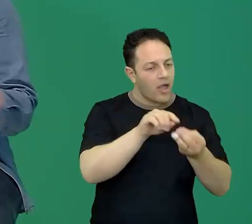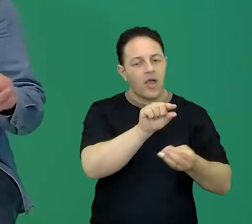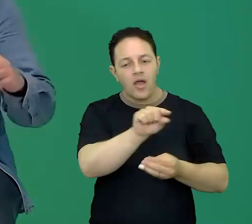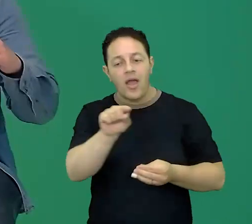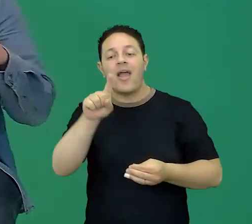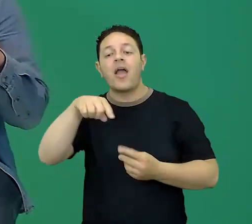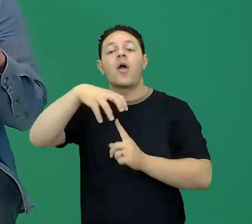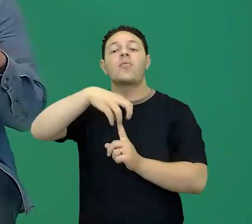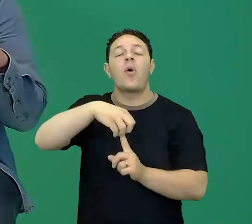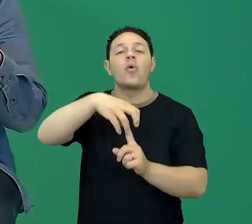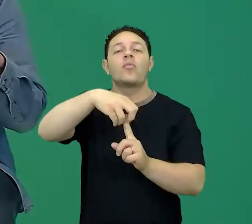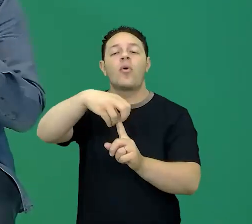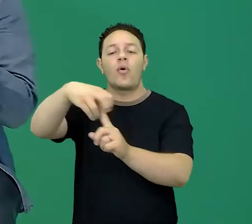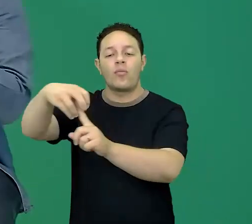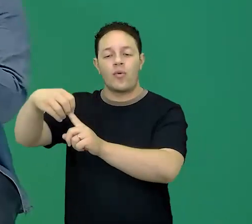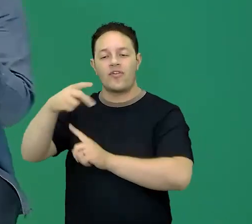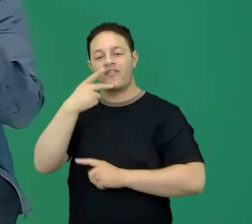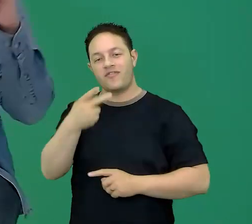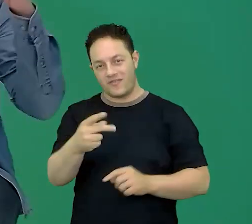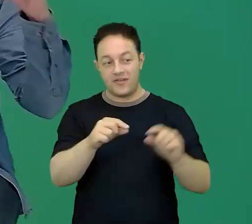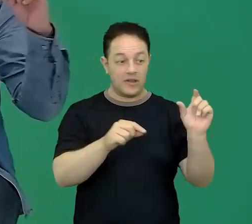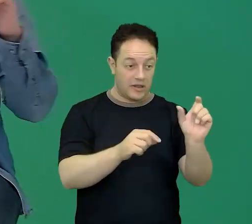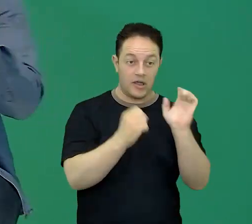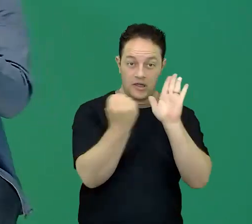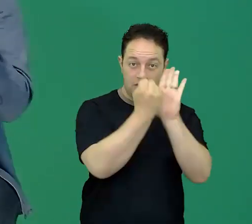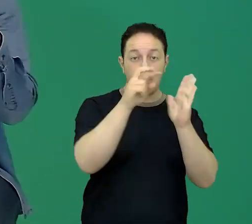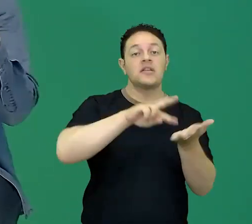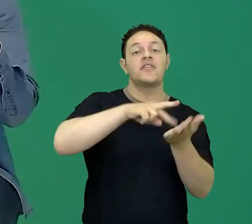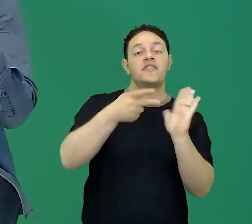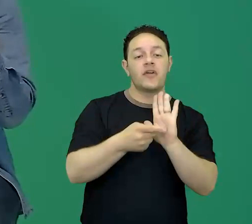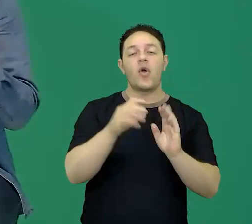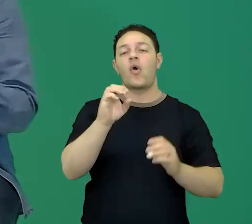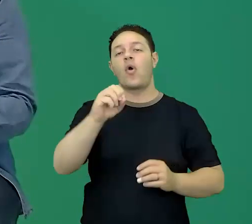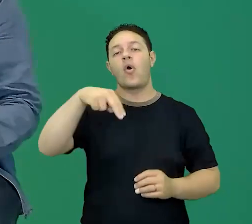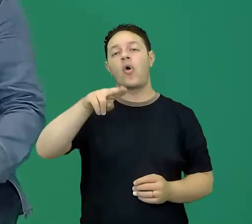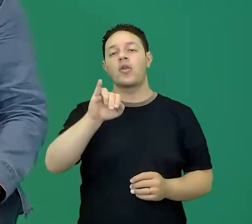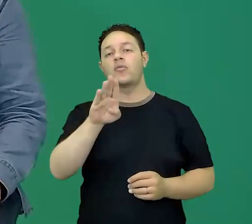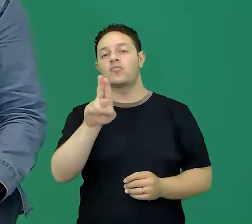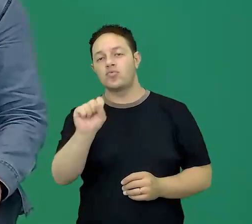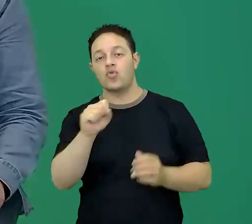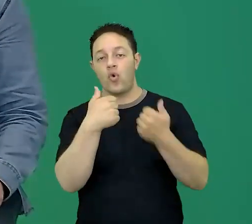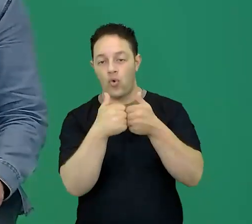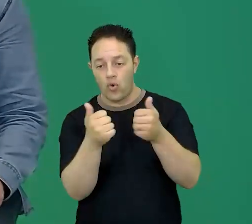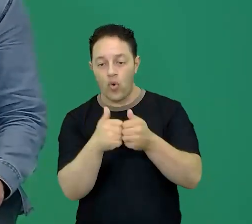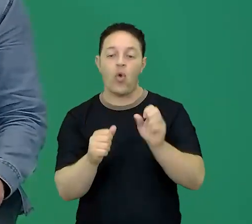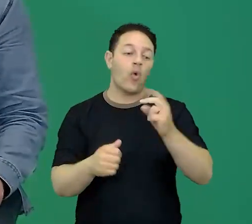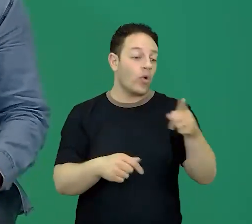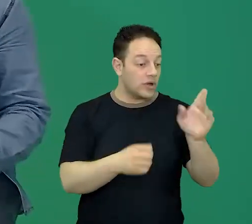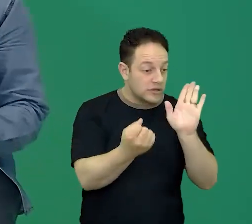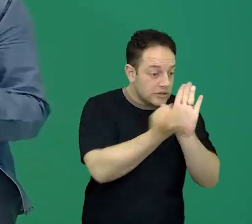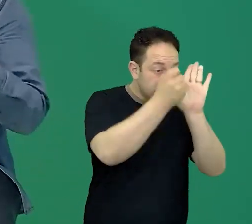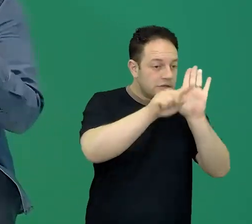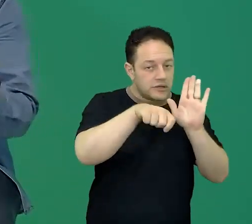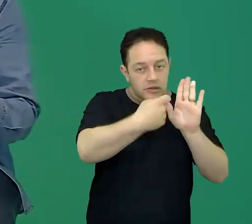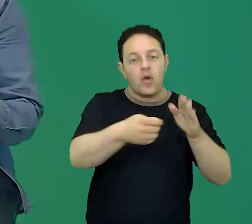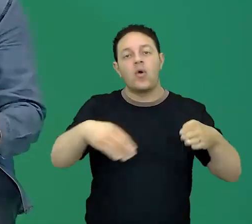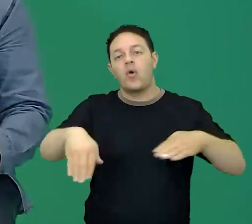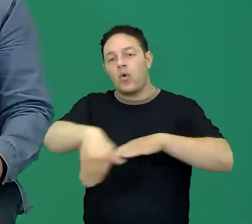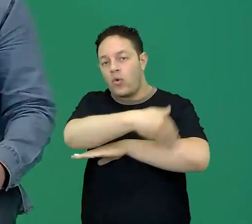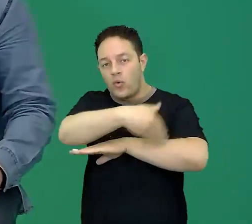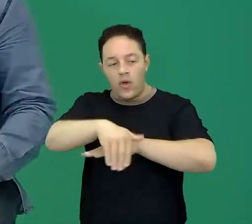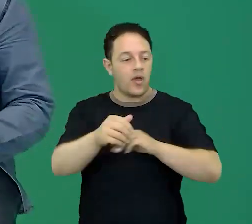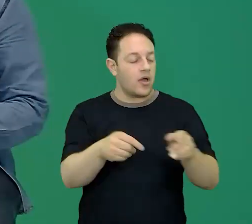ônibus, mas na legenda você vai colocar também, olha, aquele símbolo significa ônibus, aquele símbolo é rua,